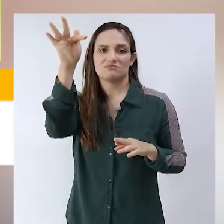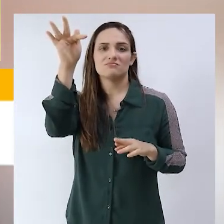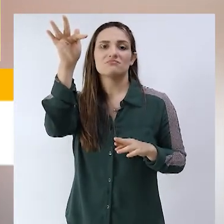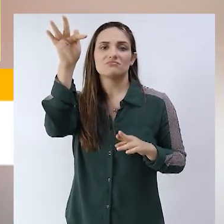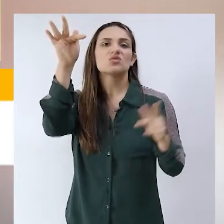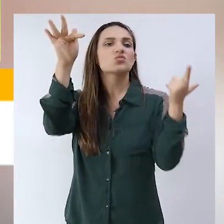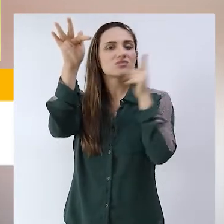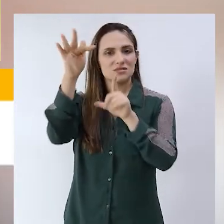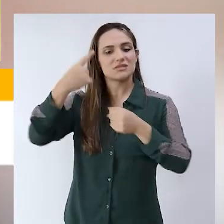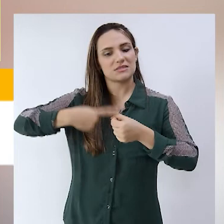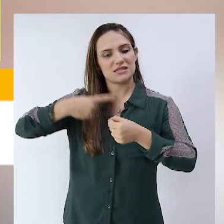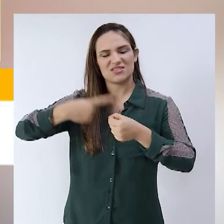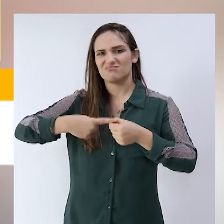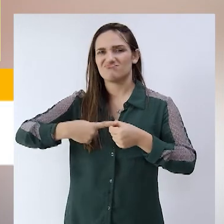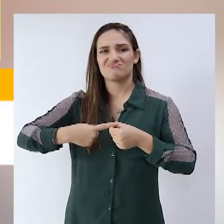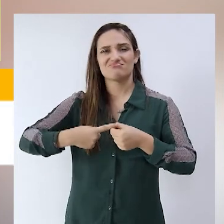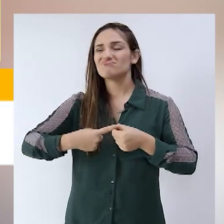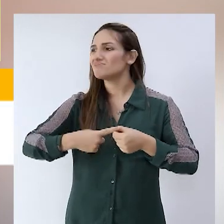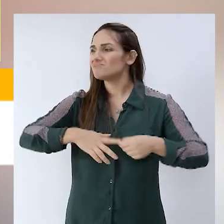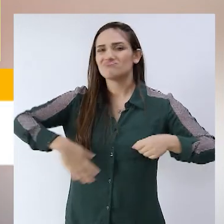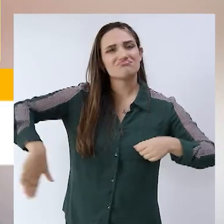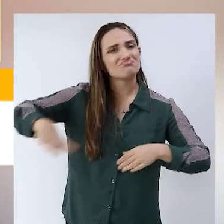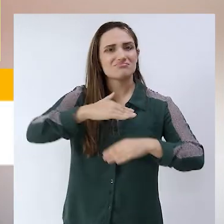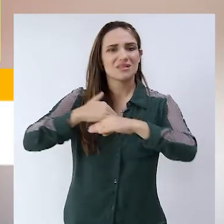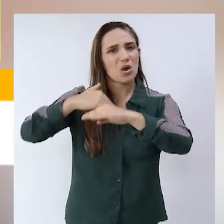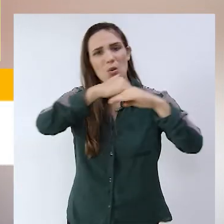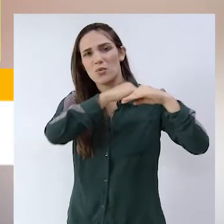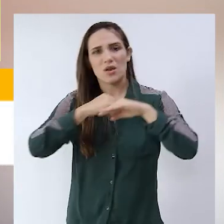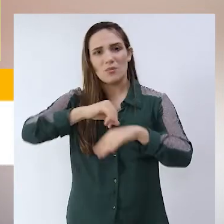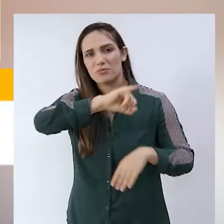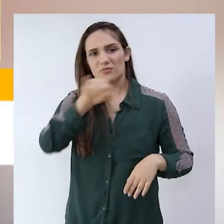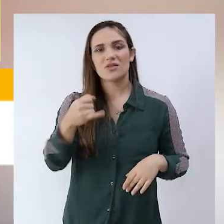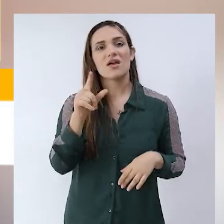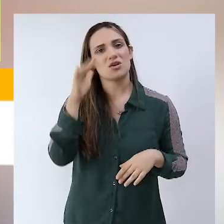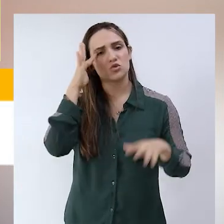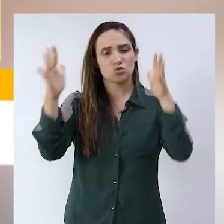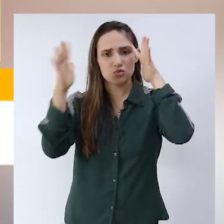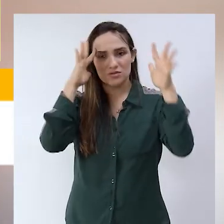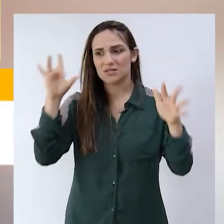nós tenhamos realmente uma cidade onde todos tenham as mesmas